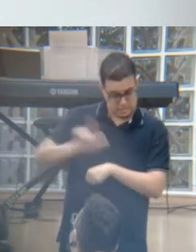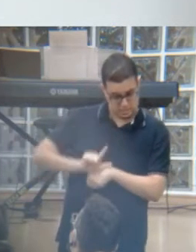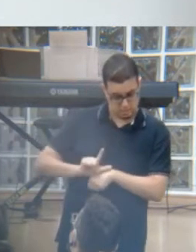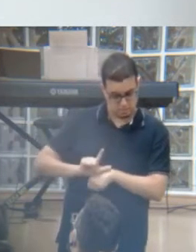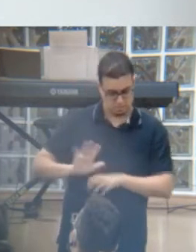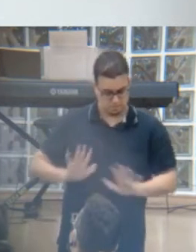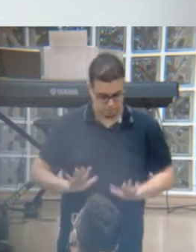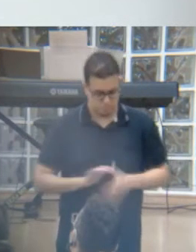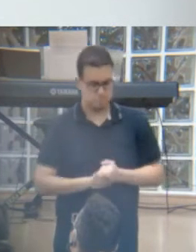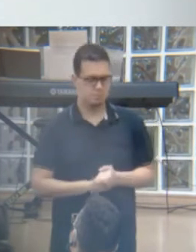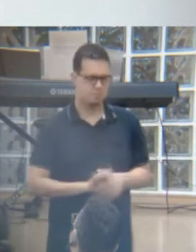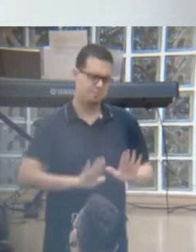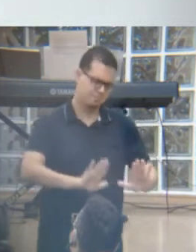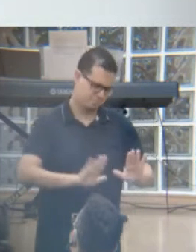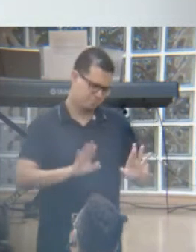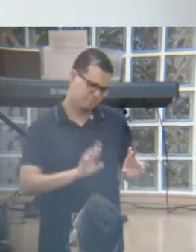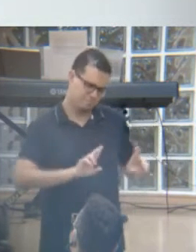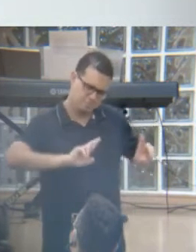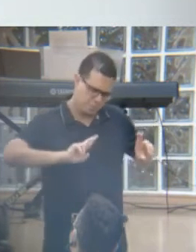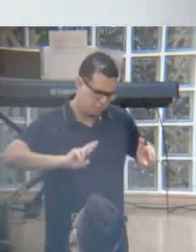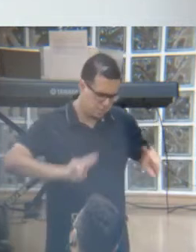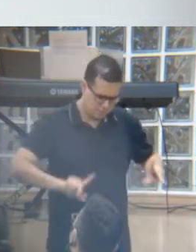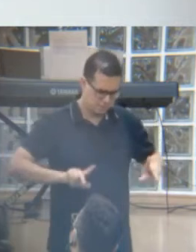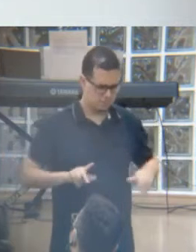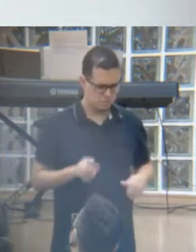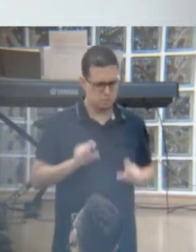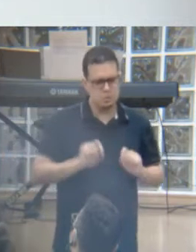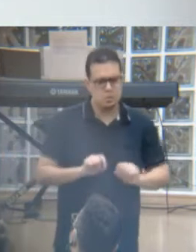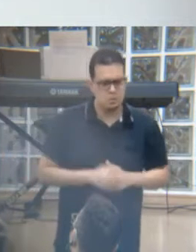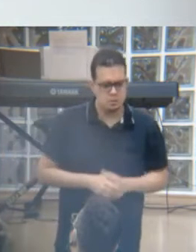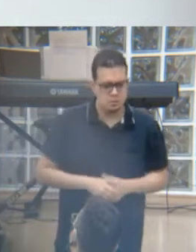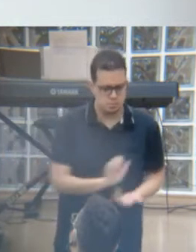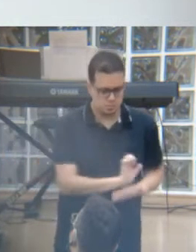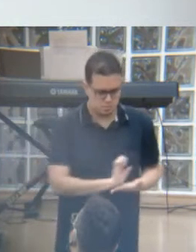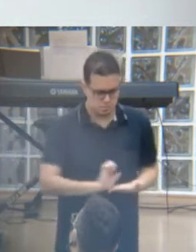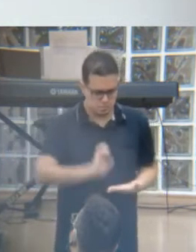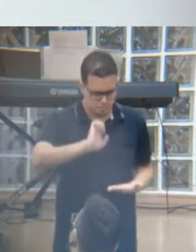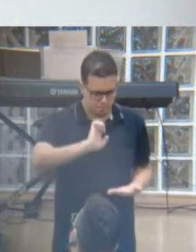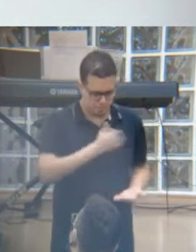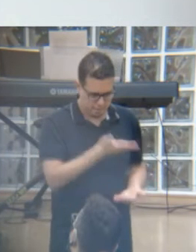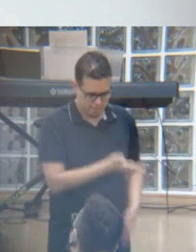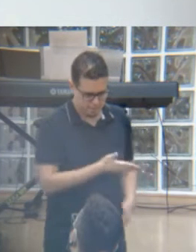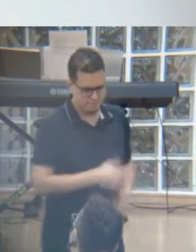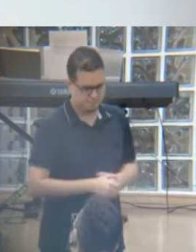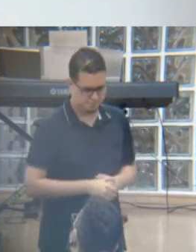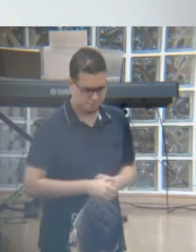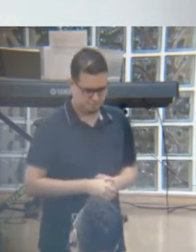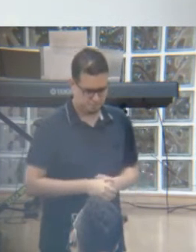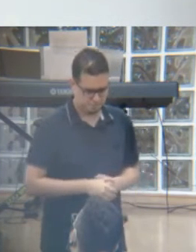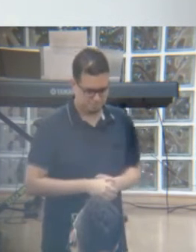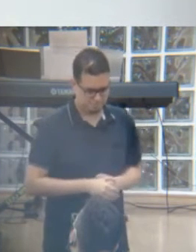diferente com o nosso querido irmão Elias. Ele não foi tão bem